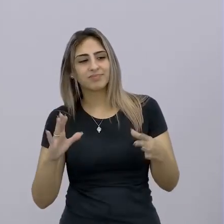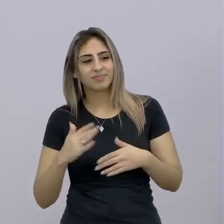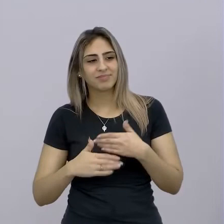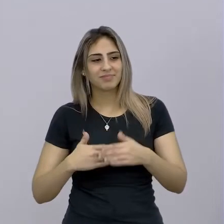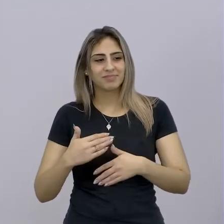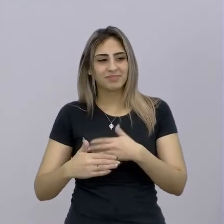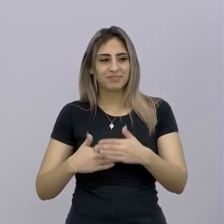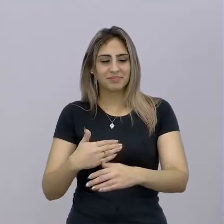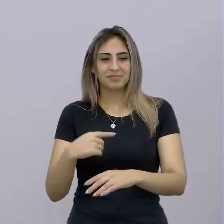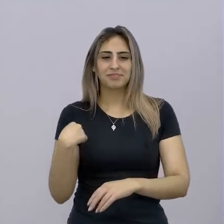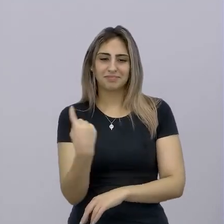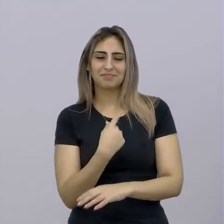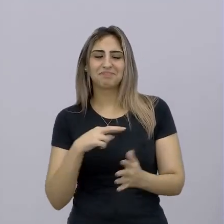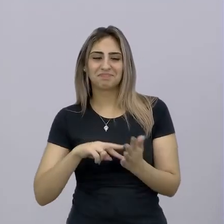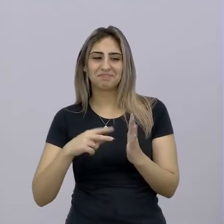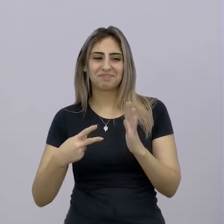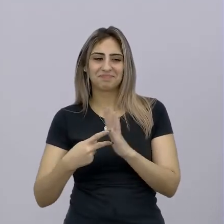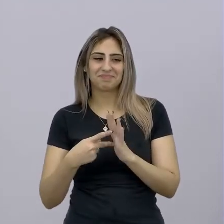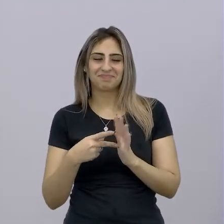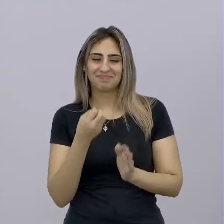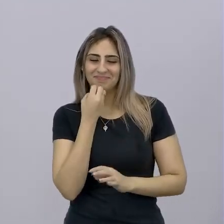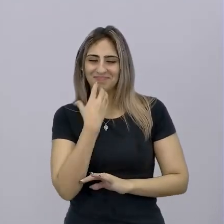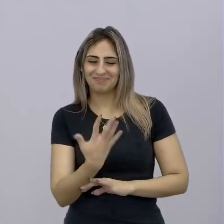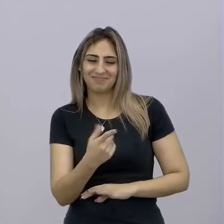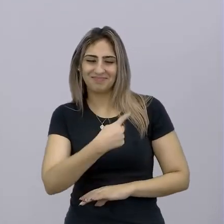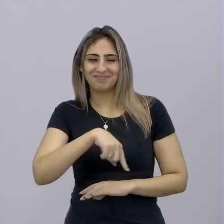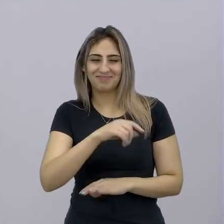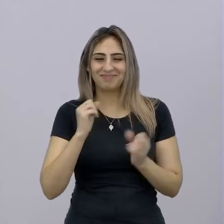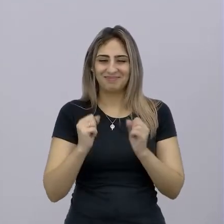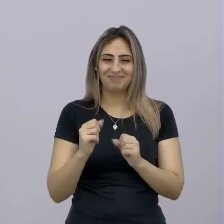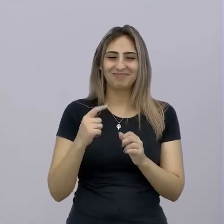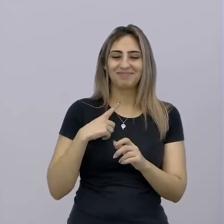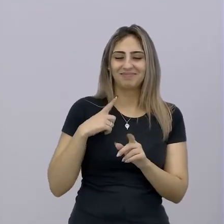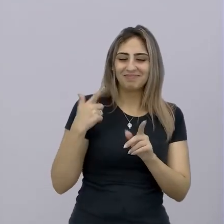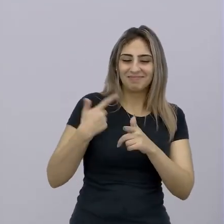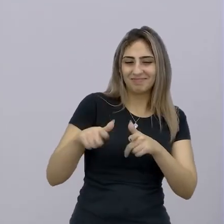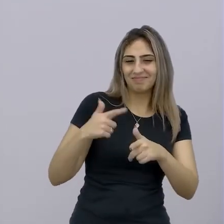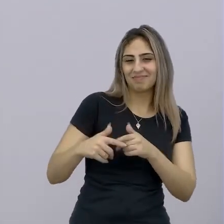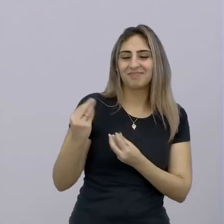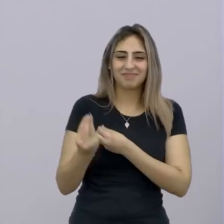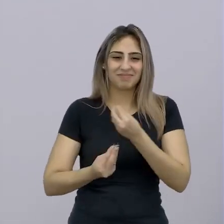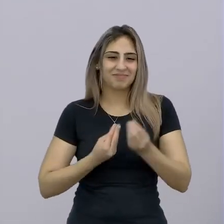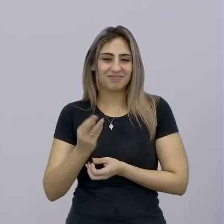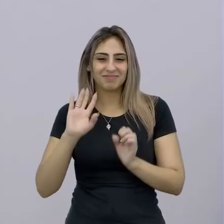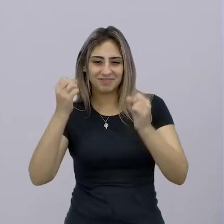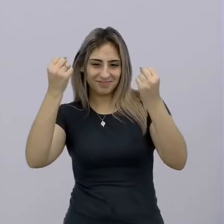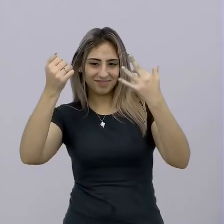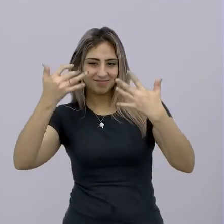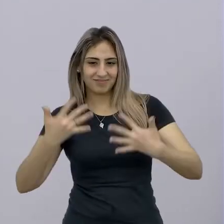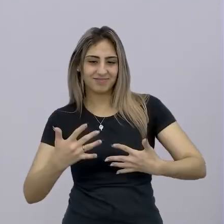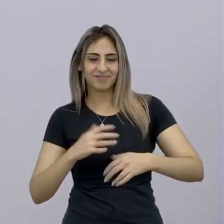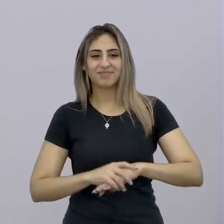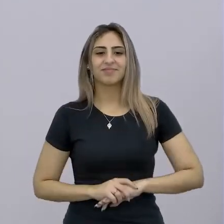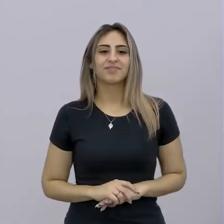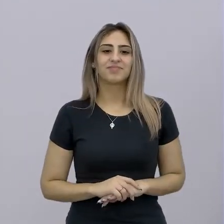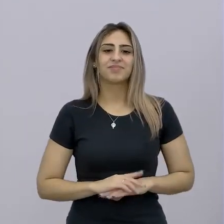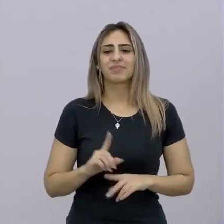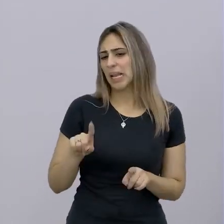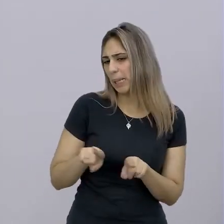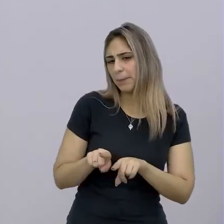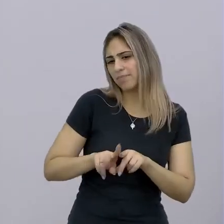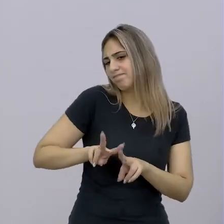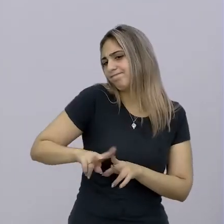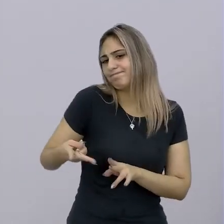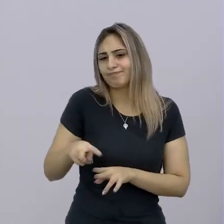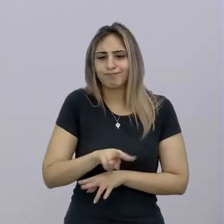Brasil e ficaria tudo bem, porque mesmo nos Estados Unidos tem seus problemas, como eu acabei de mencionar, né? E